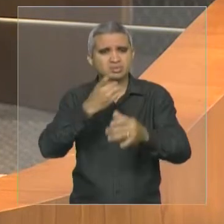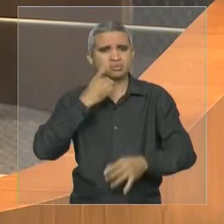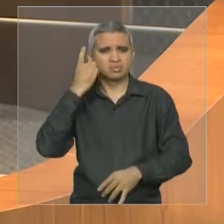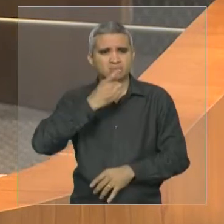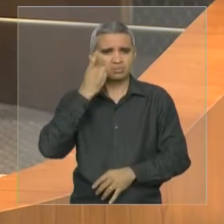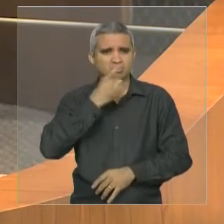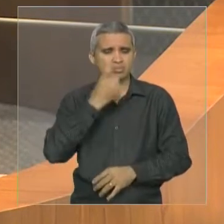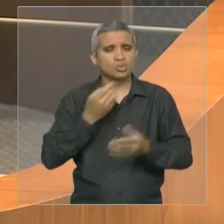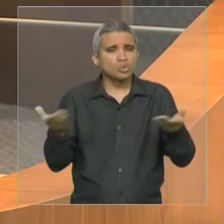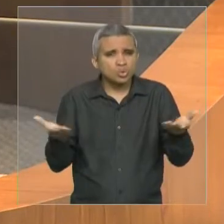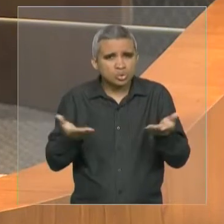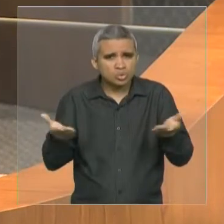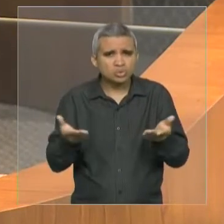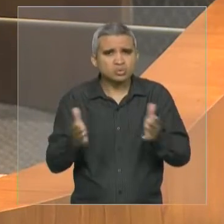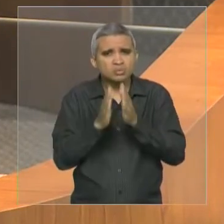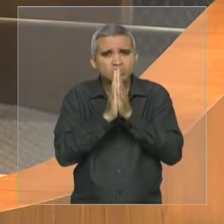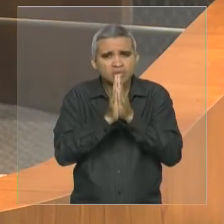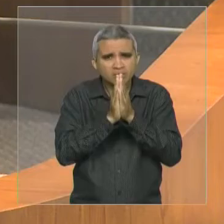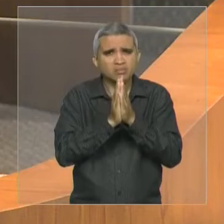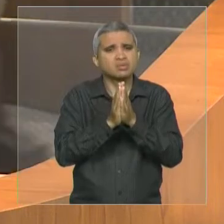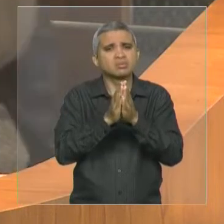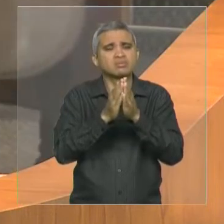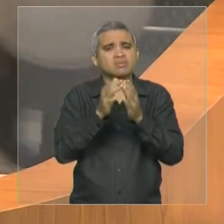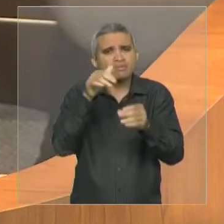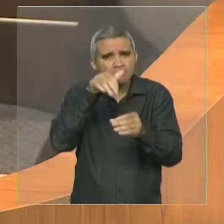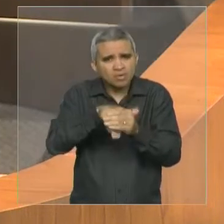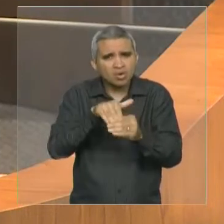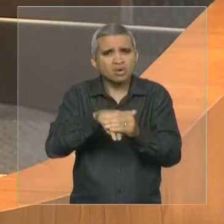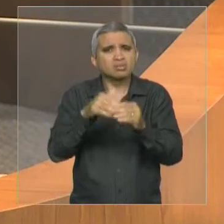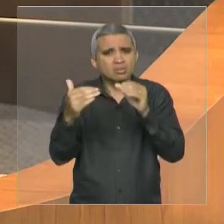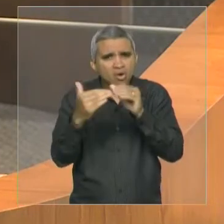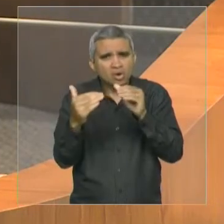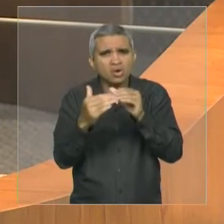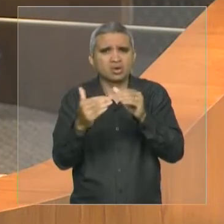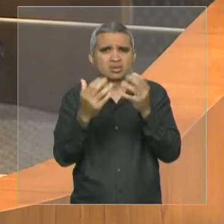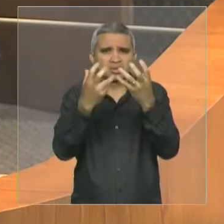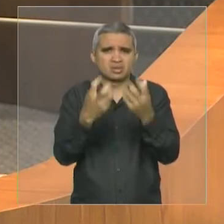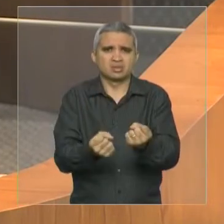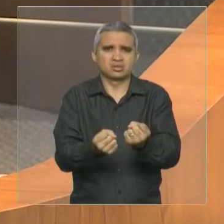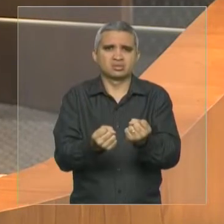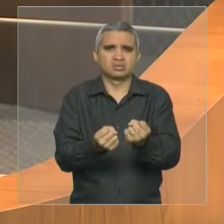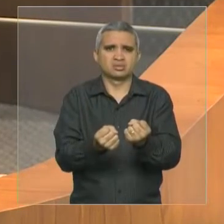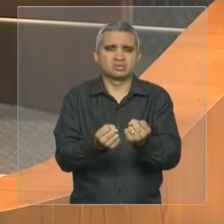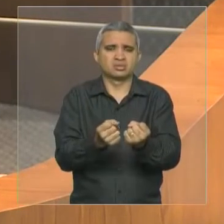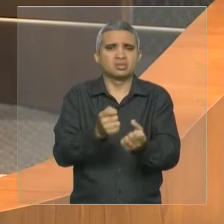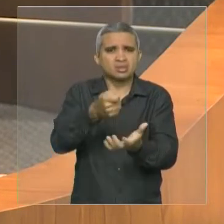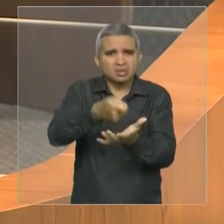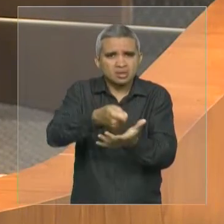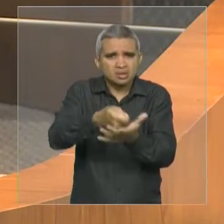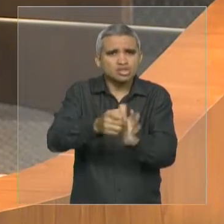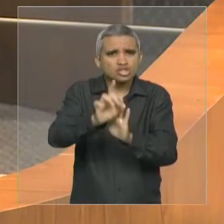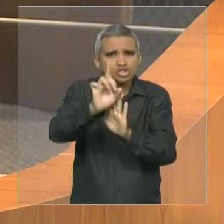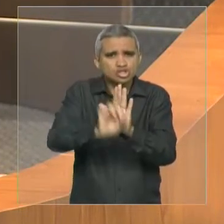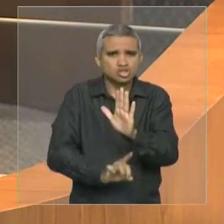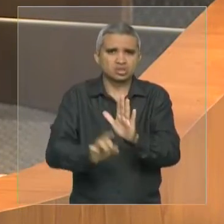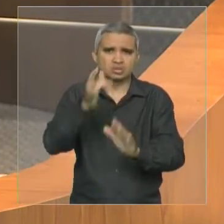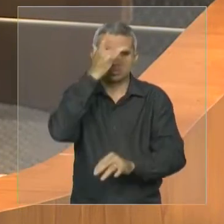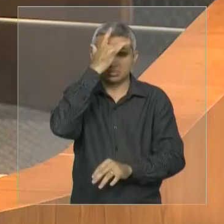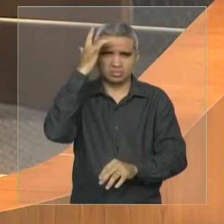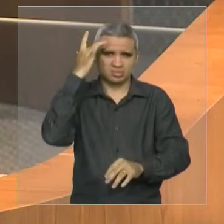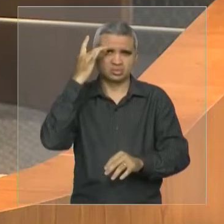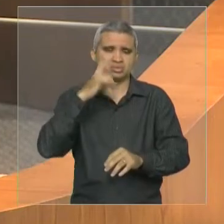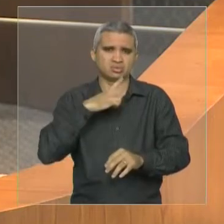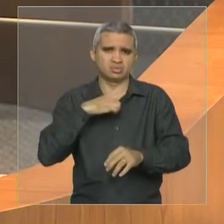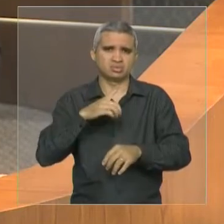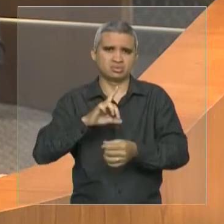pudesse hoje fazer a derrubada deste veto para garantir o direito a esta população. Eu quero dizer que este foi um projeto